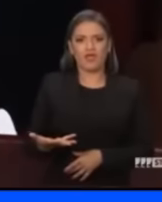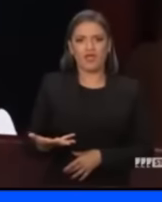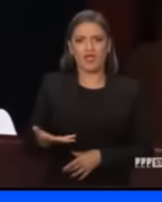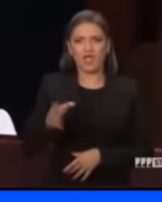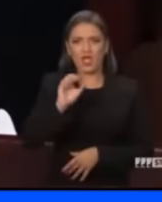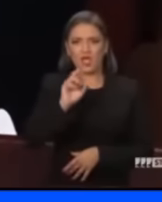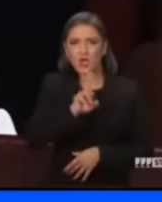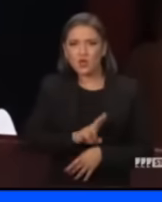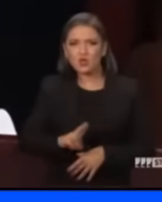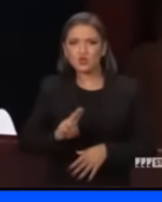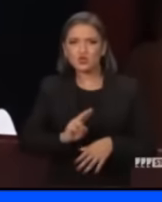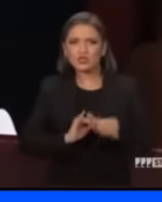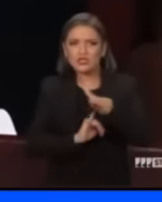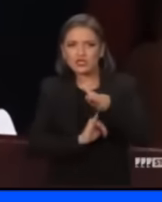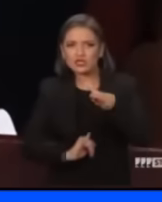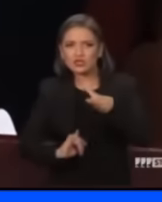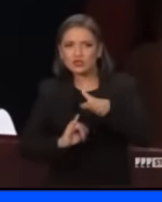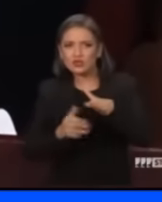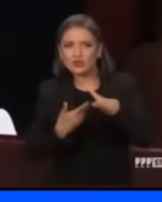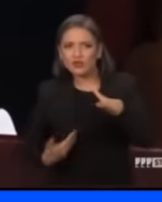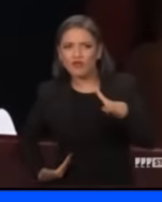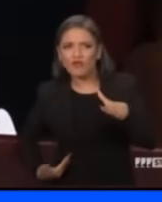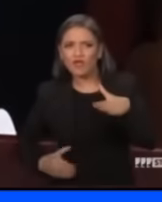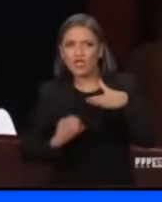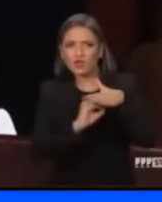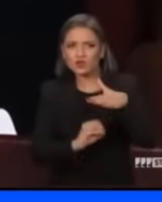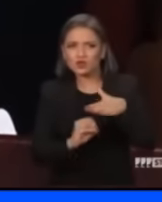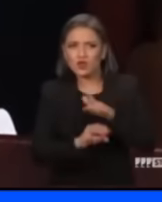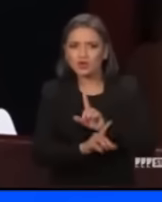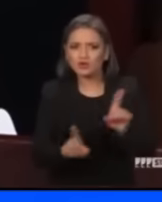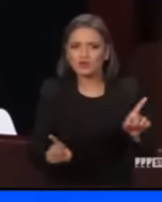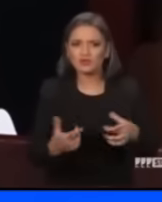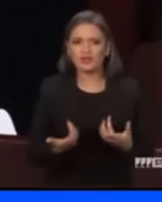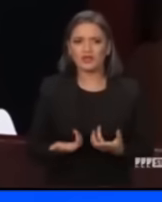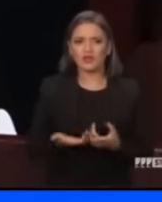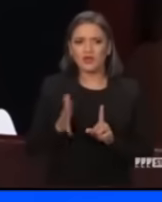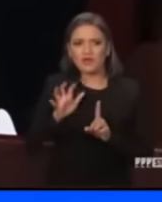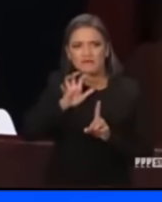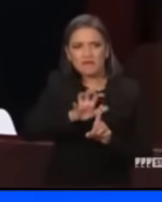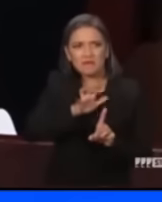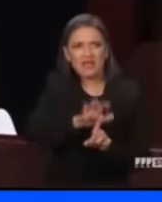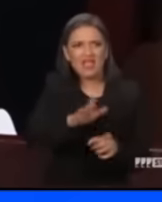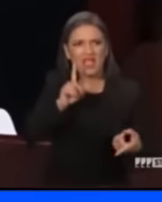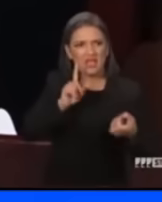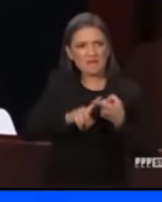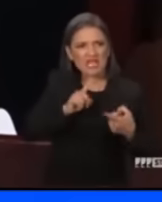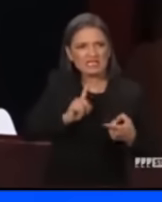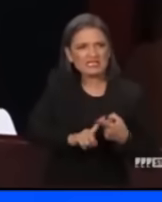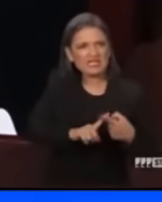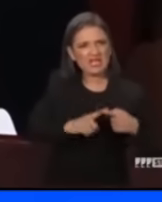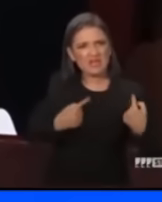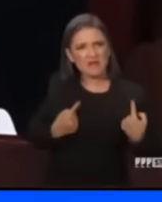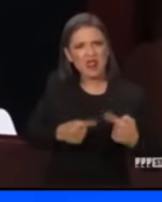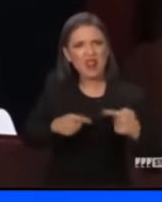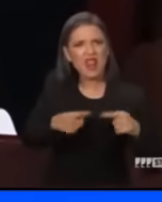do Estado, não tenta se manter coagindo, ameaçando